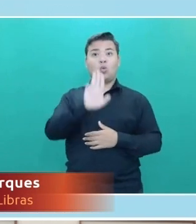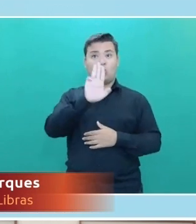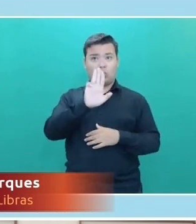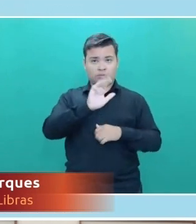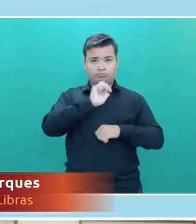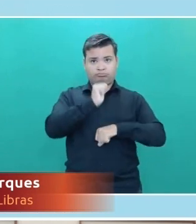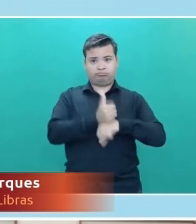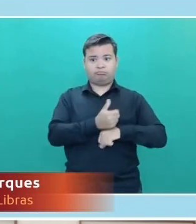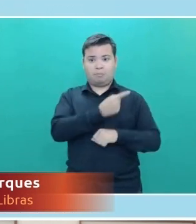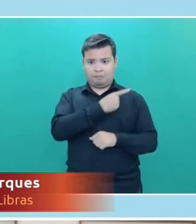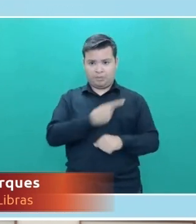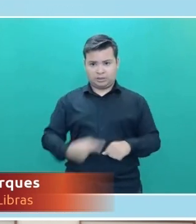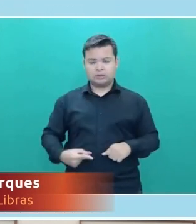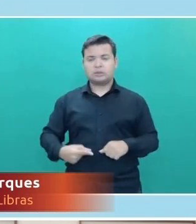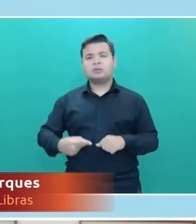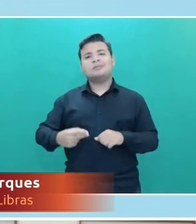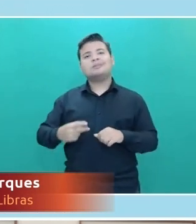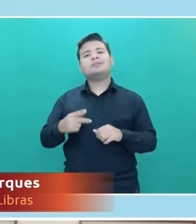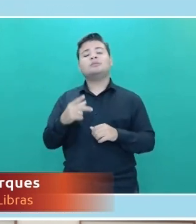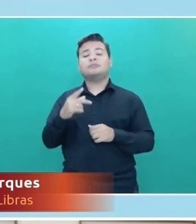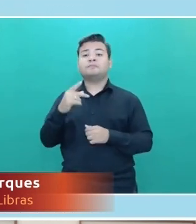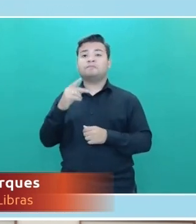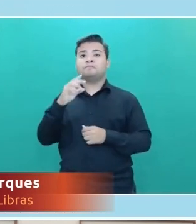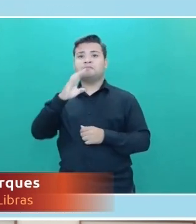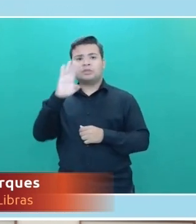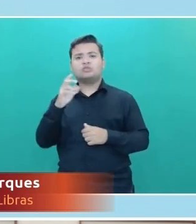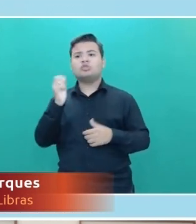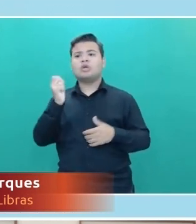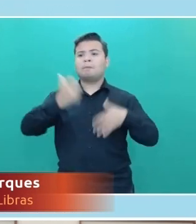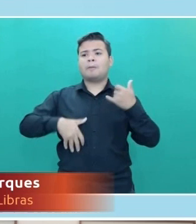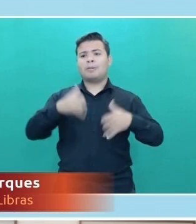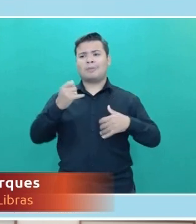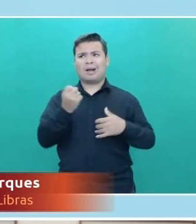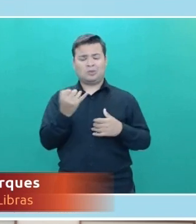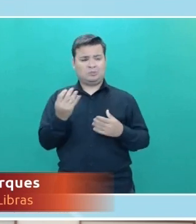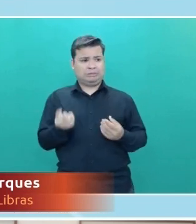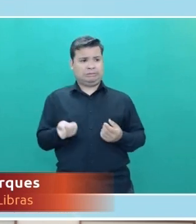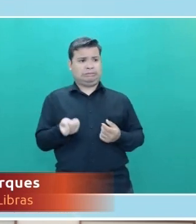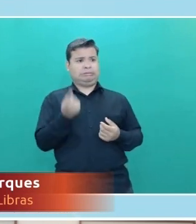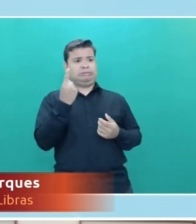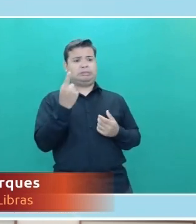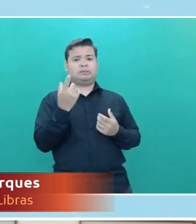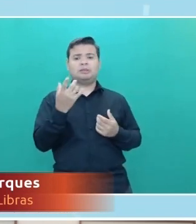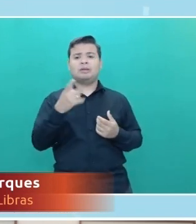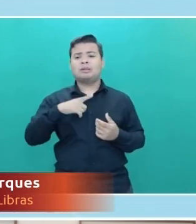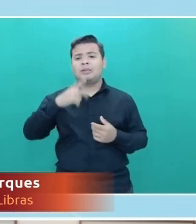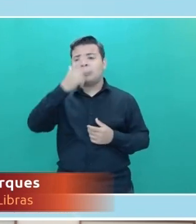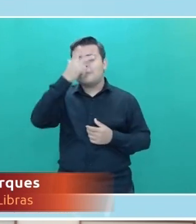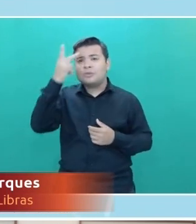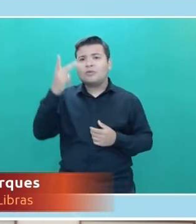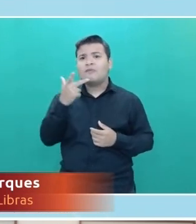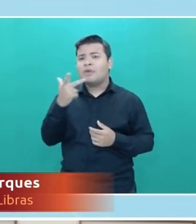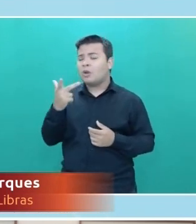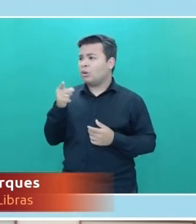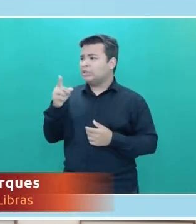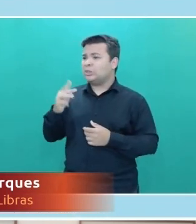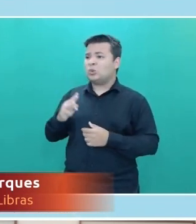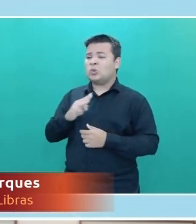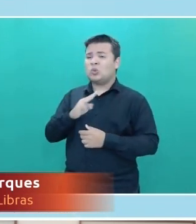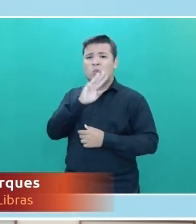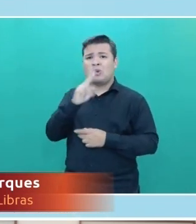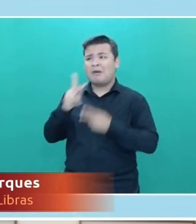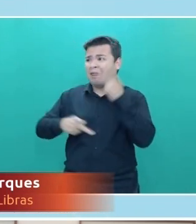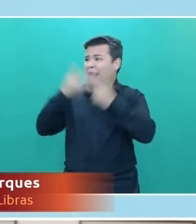algumas falas, né, a respeito da guerra, muitas consideradas polêmicas. Tem gente dizendo que o Lula está falando demais, que ele deveria ser